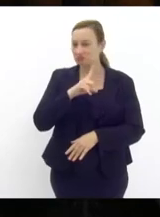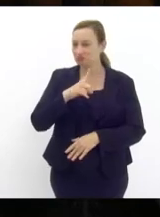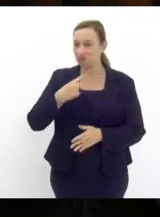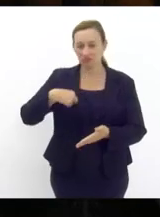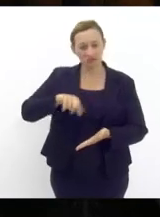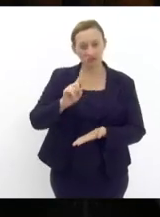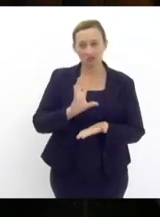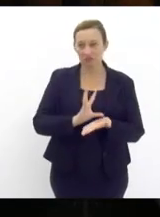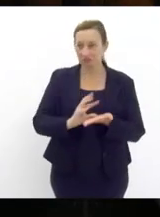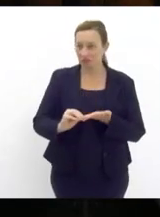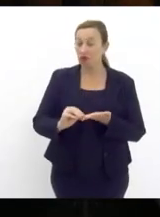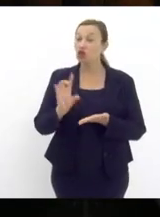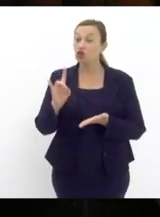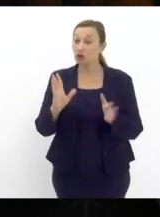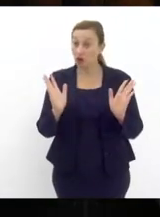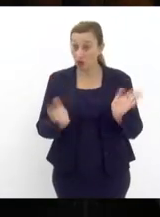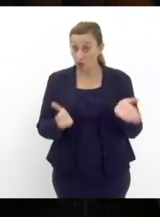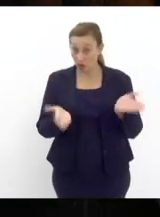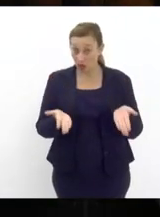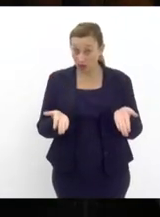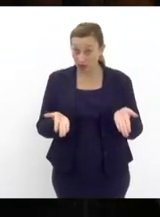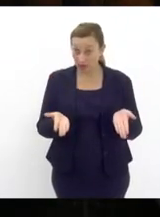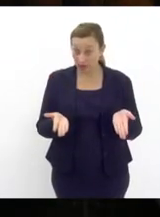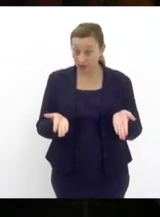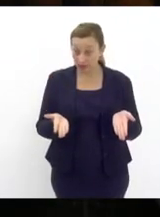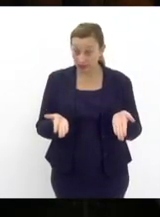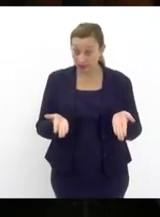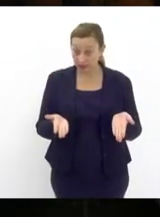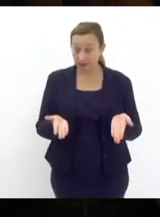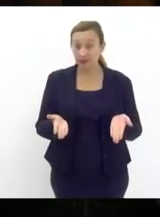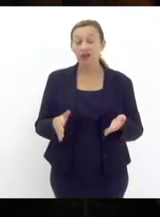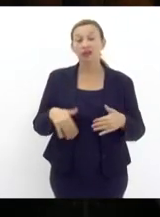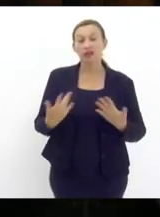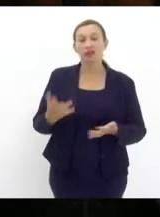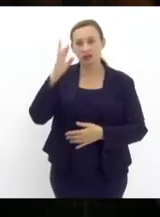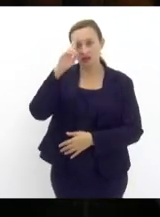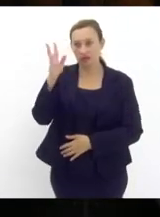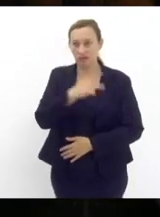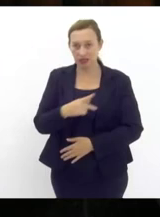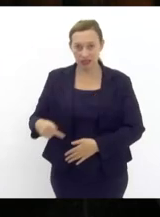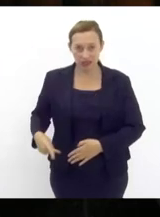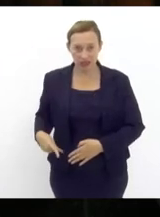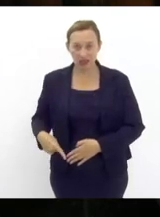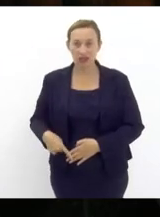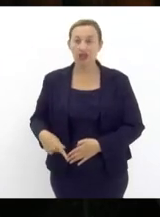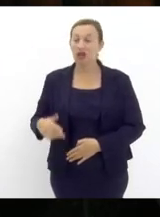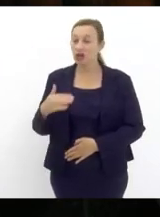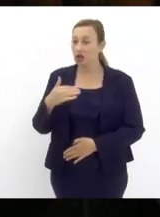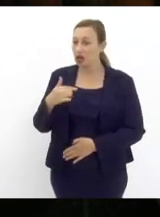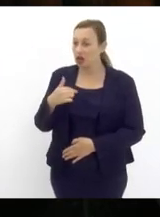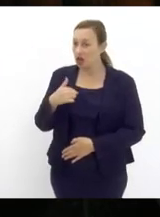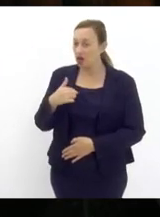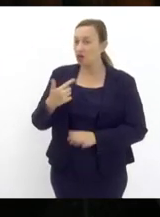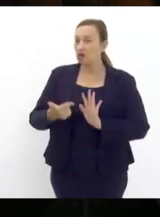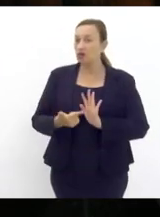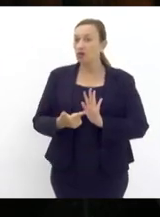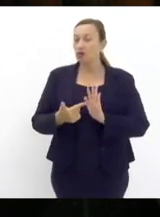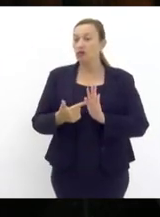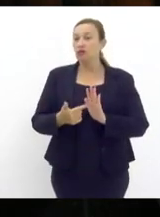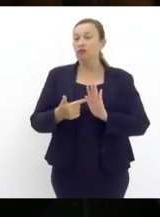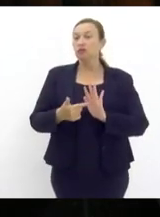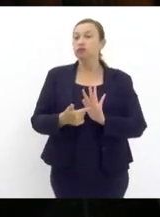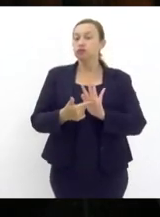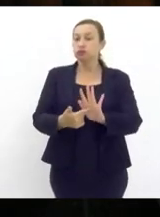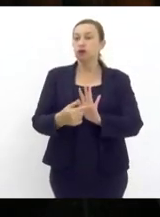e só foi agora E aí a senhora Presidente eu apresentei 5